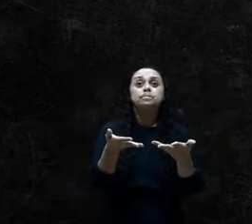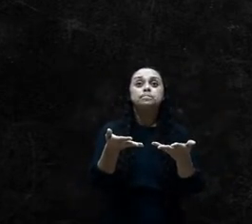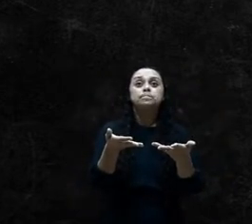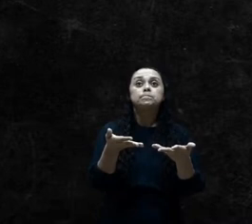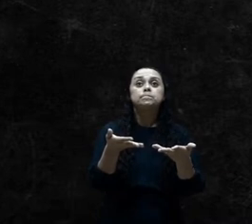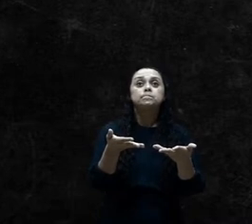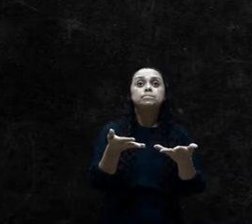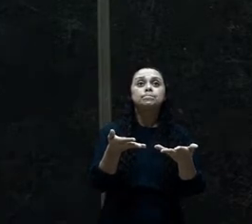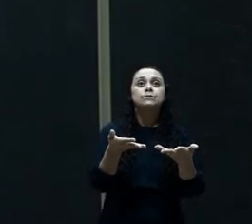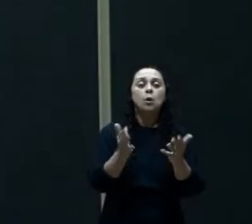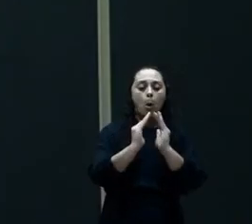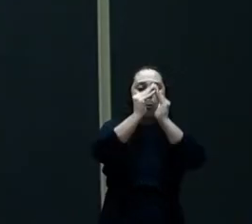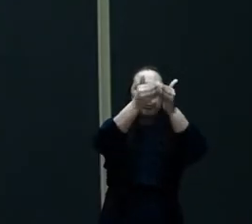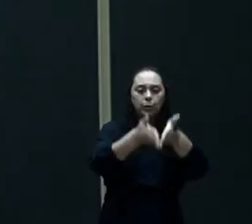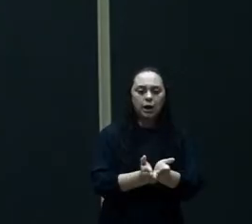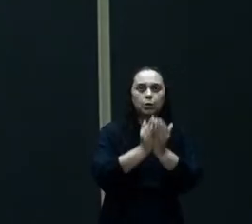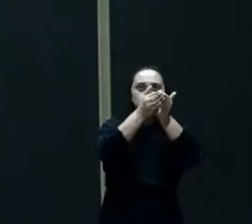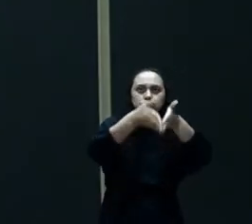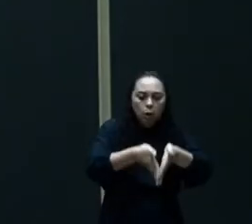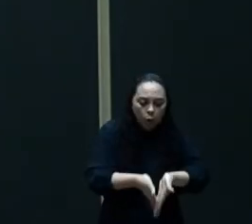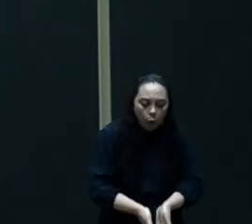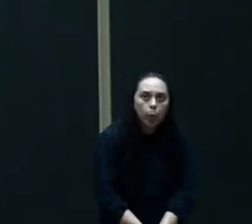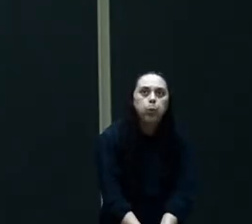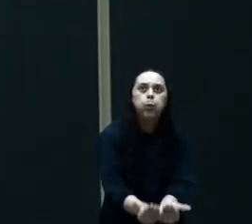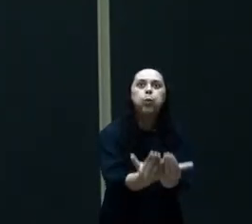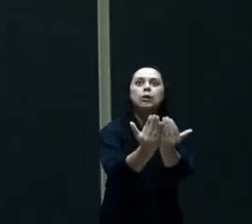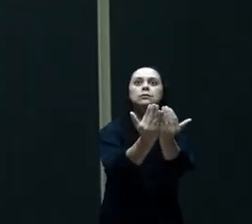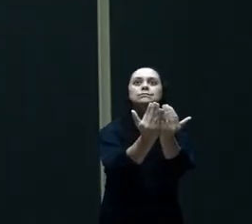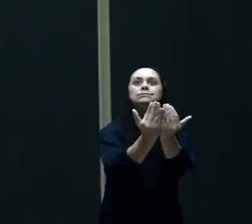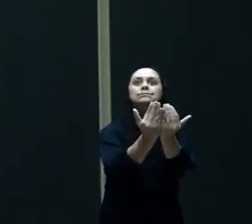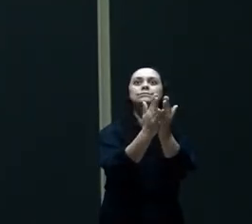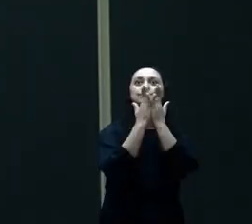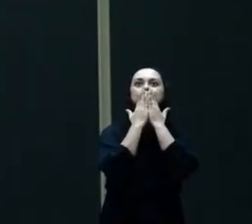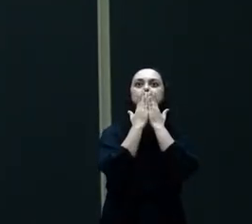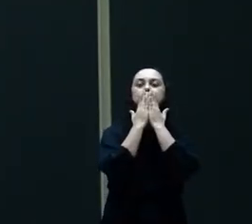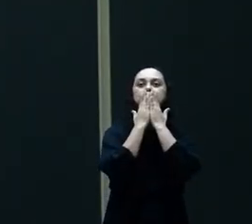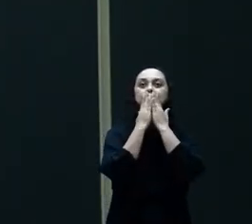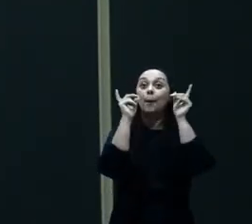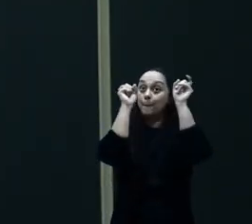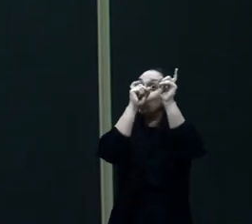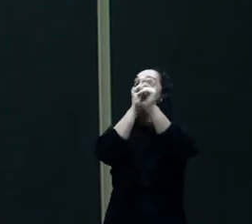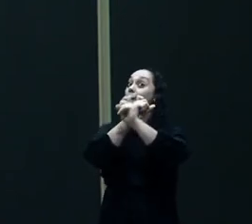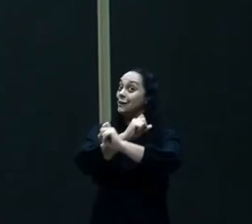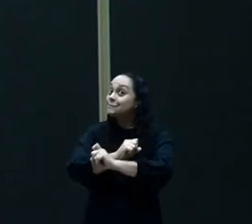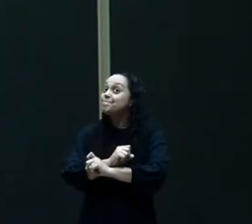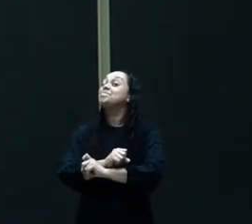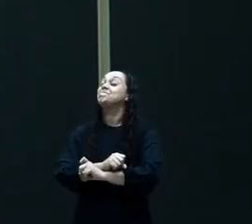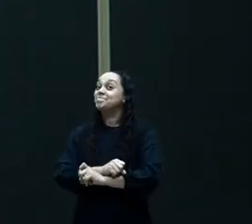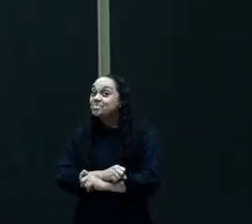e foram a deriva problema de novo Tufão de Vento de